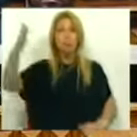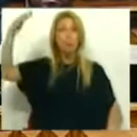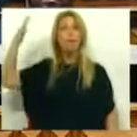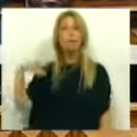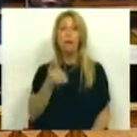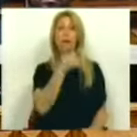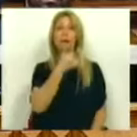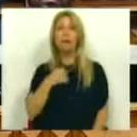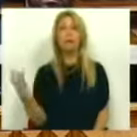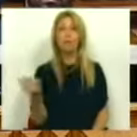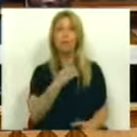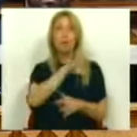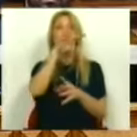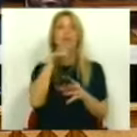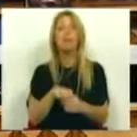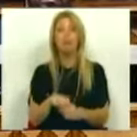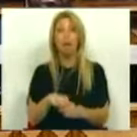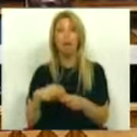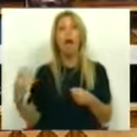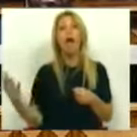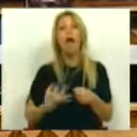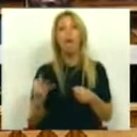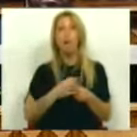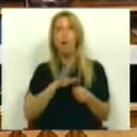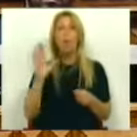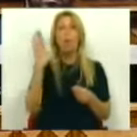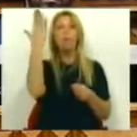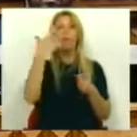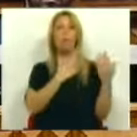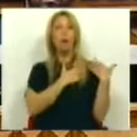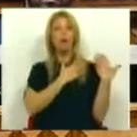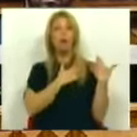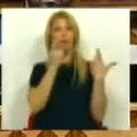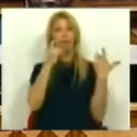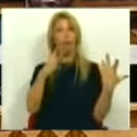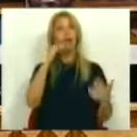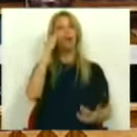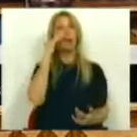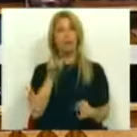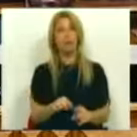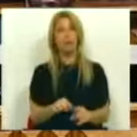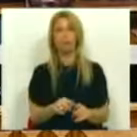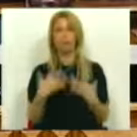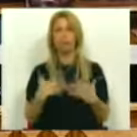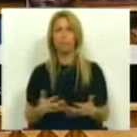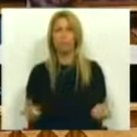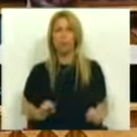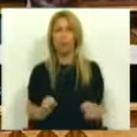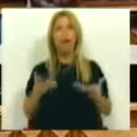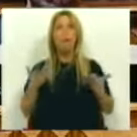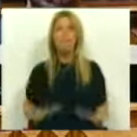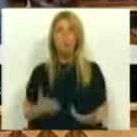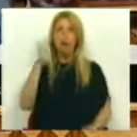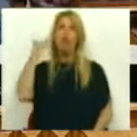nossas decisões internas foram o principal responsável pela crise, não há dúvida nenhuma que no presente e no